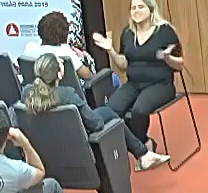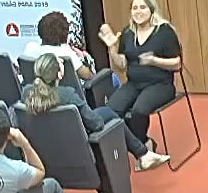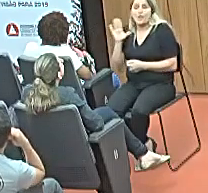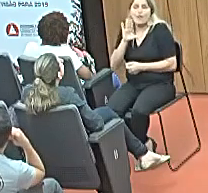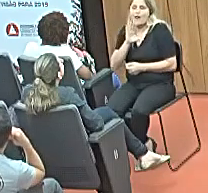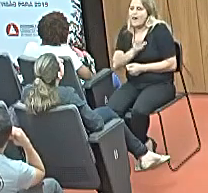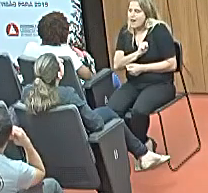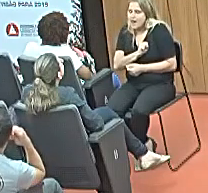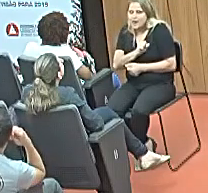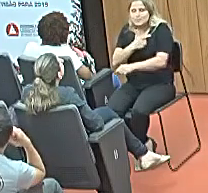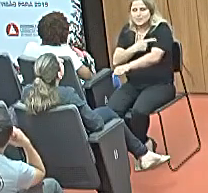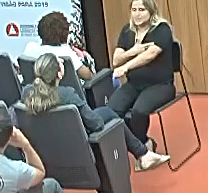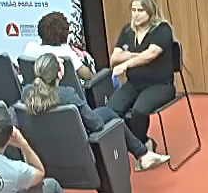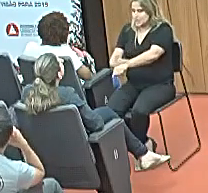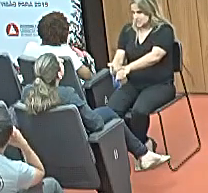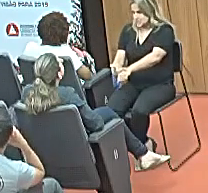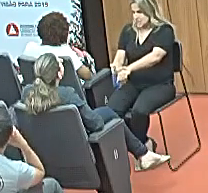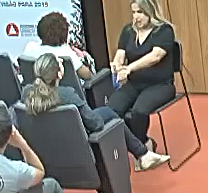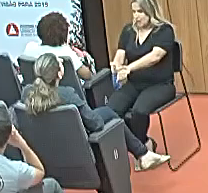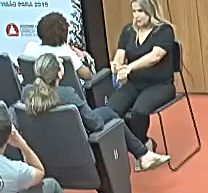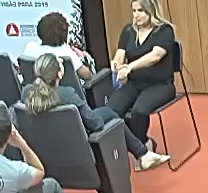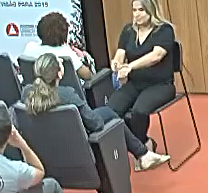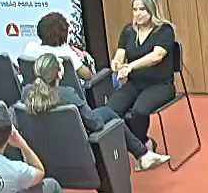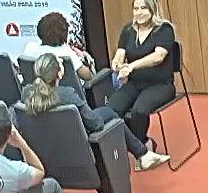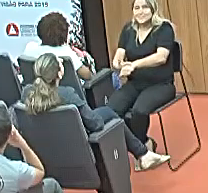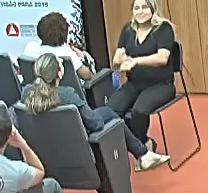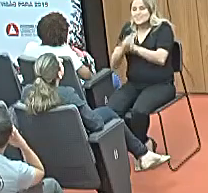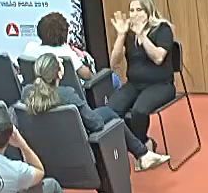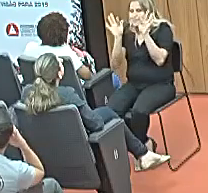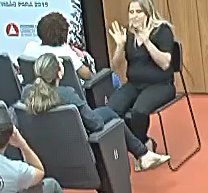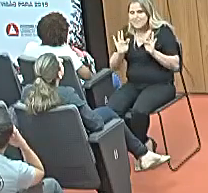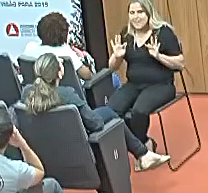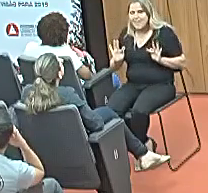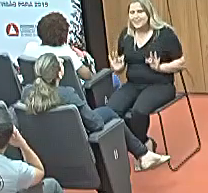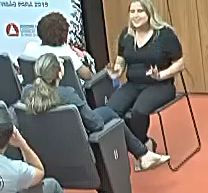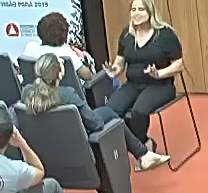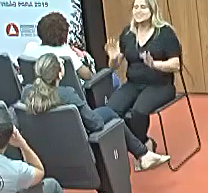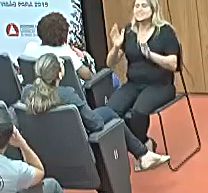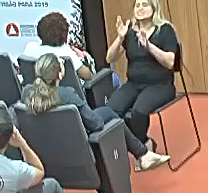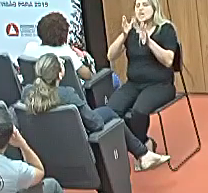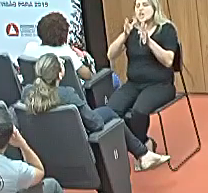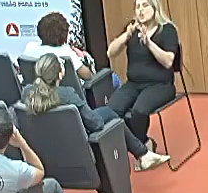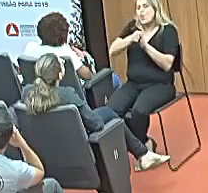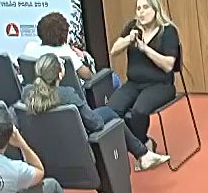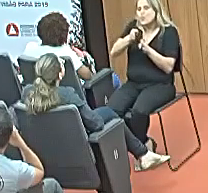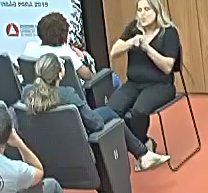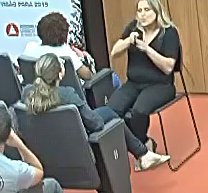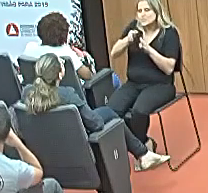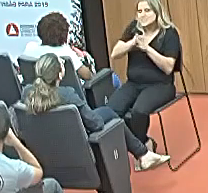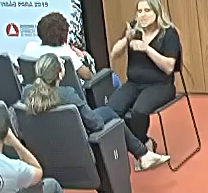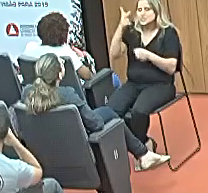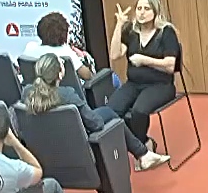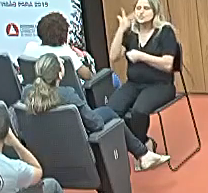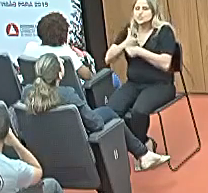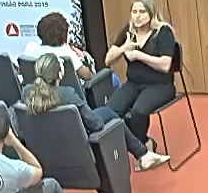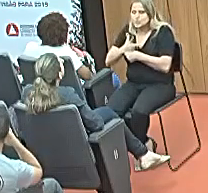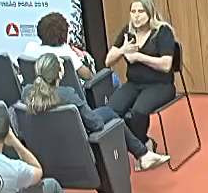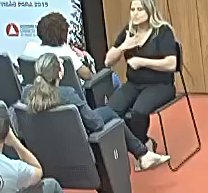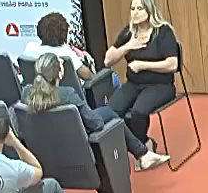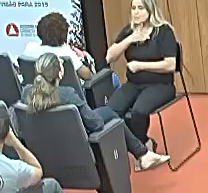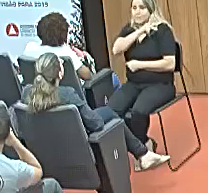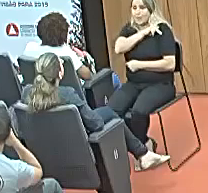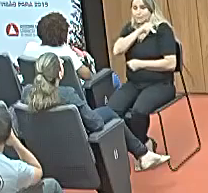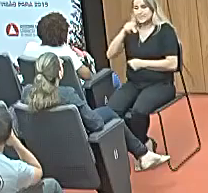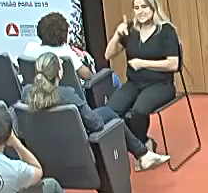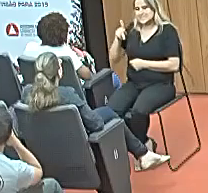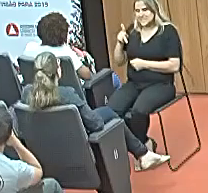pela educação e sou encantada com o conselho de idoso meu presidente hely novato